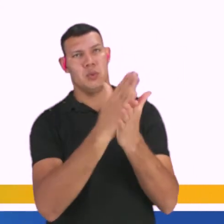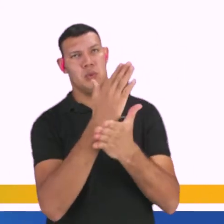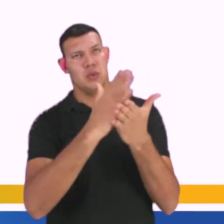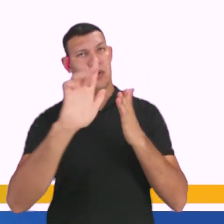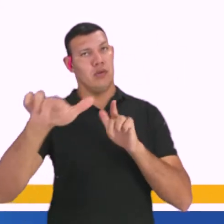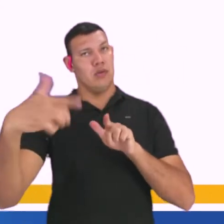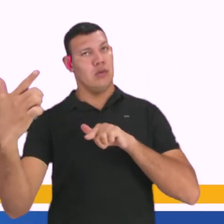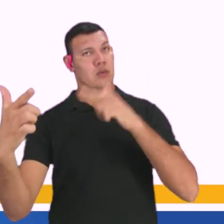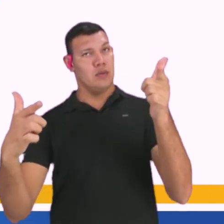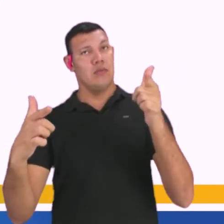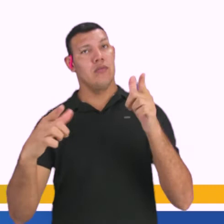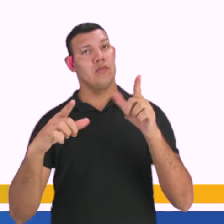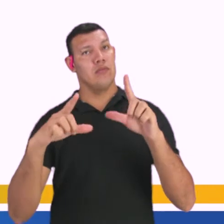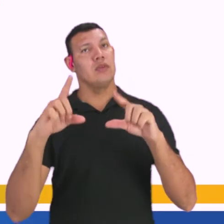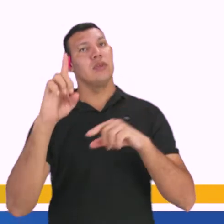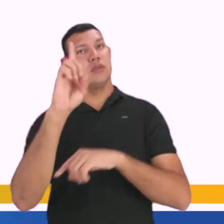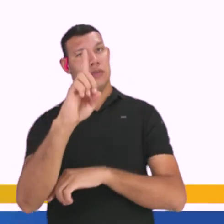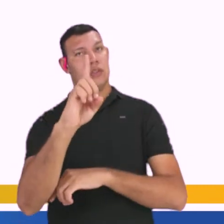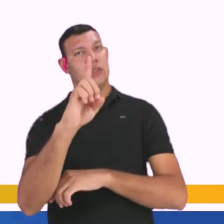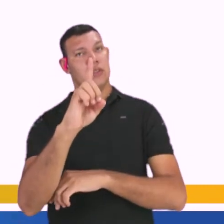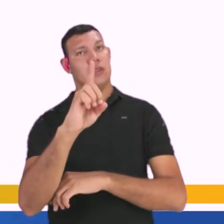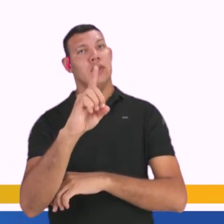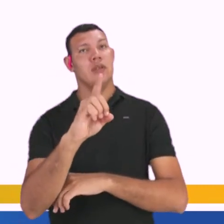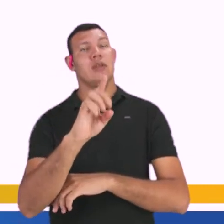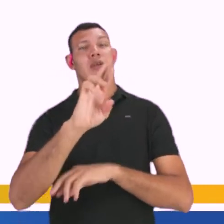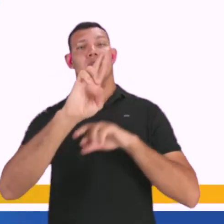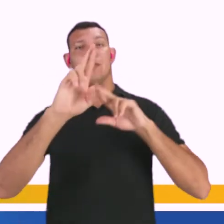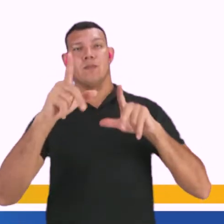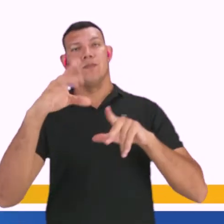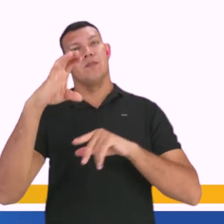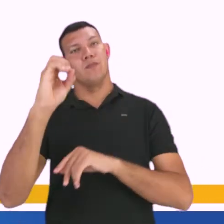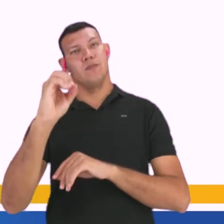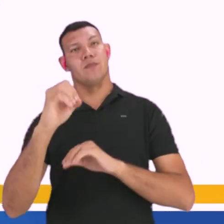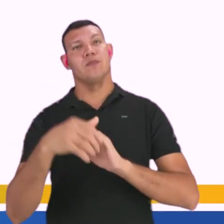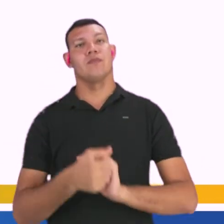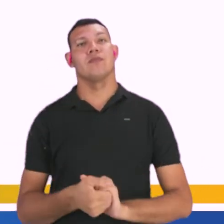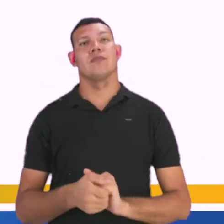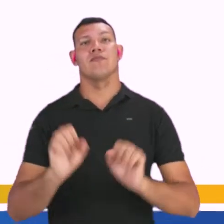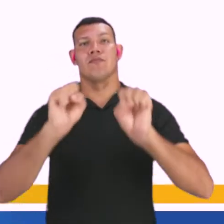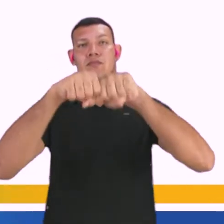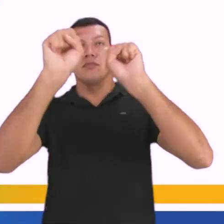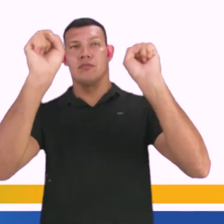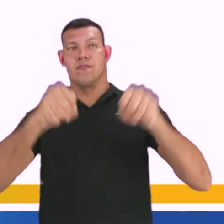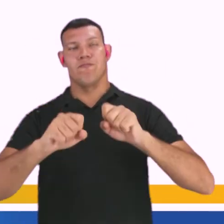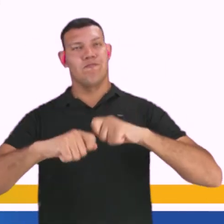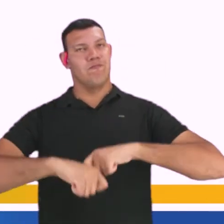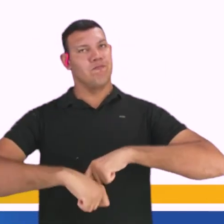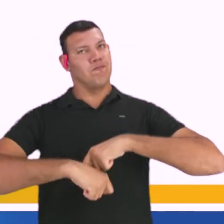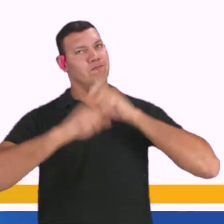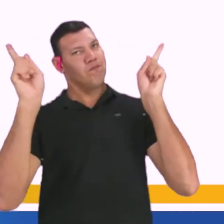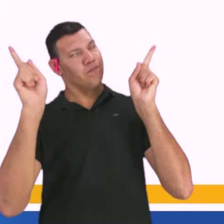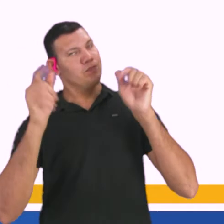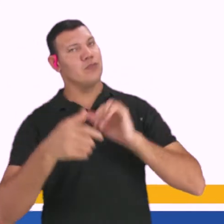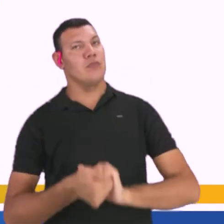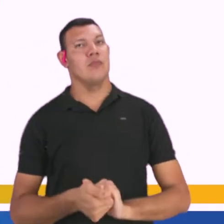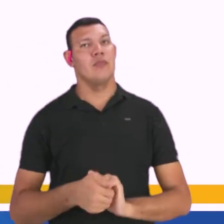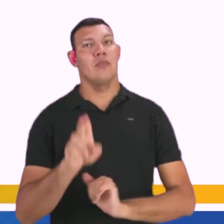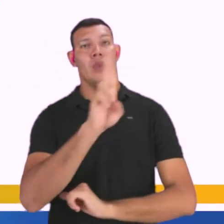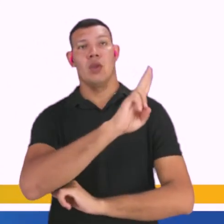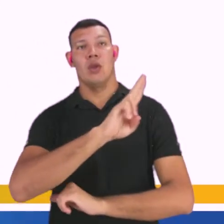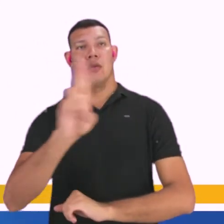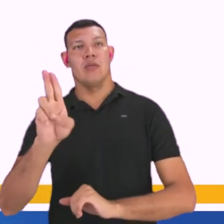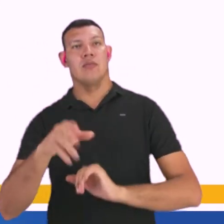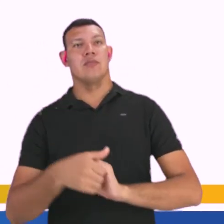dos determinantes foi diferente de zero já nós vamos ter um de um sistema impossível E aí nós vamos ter